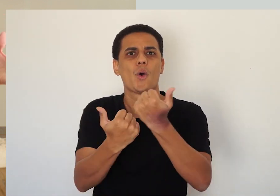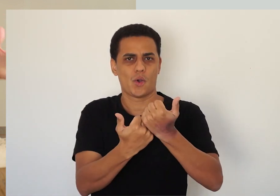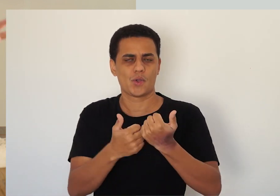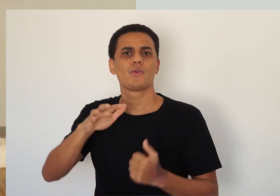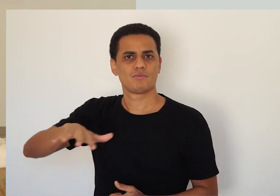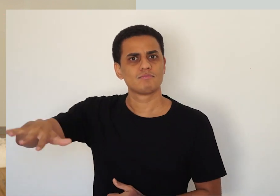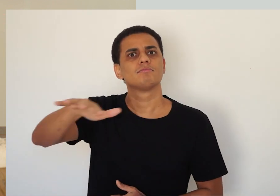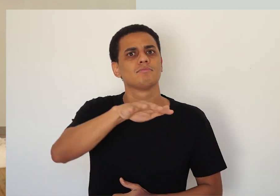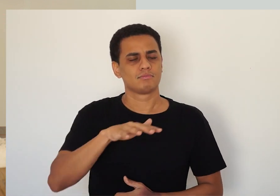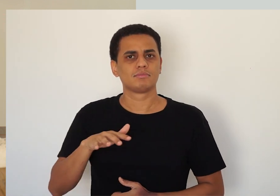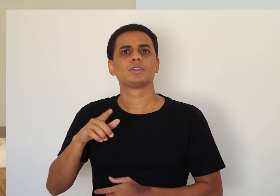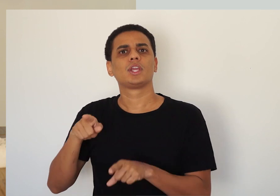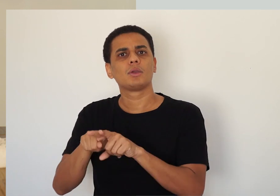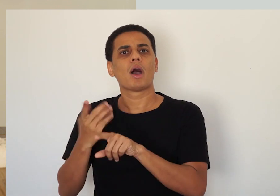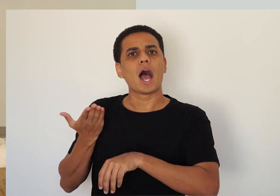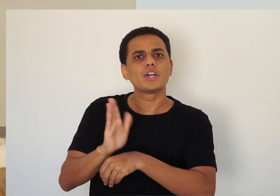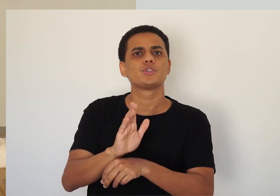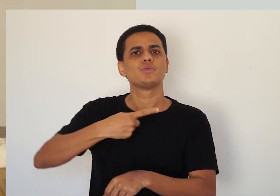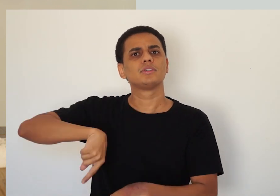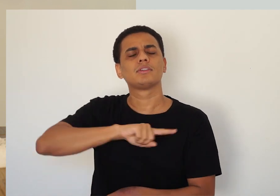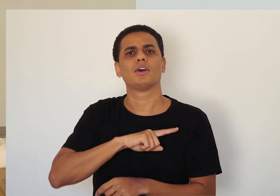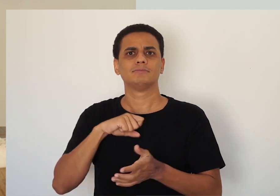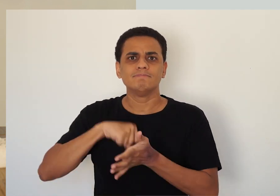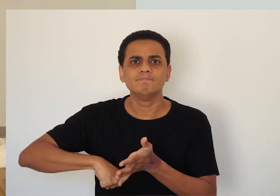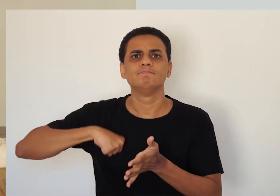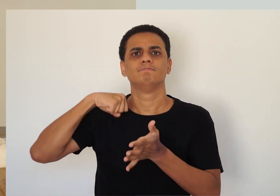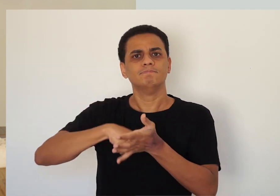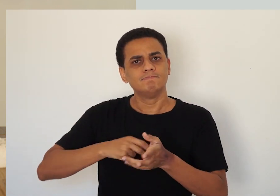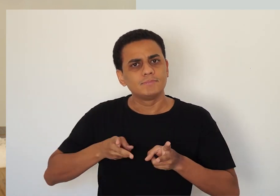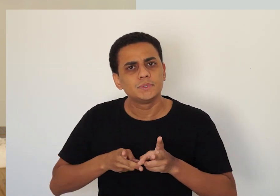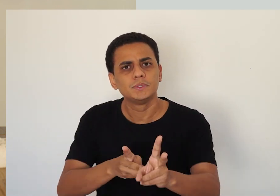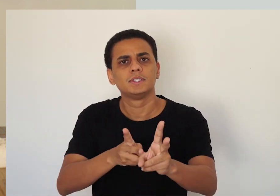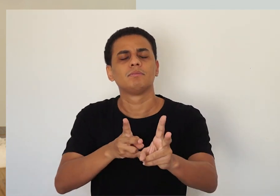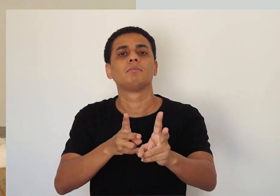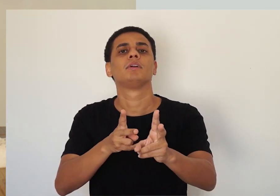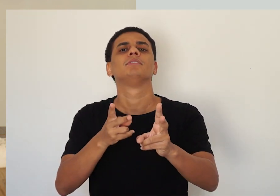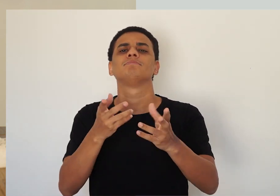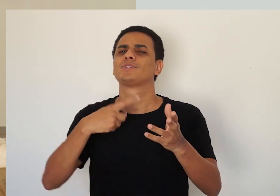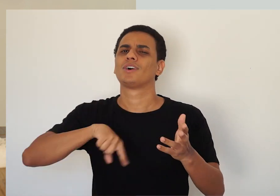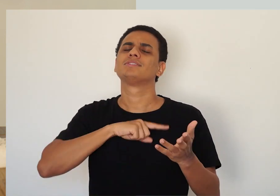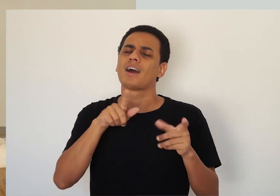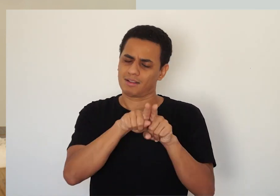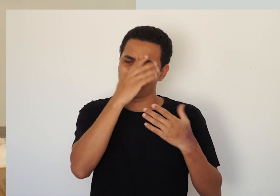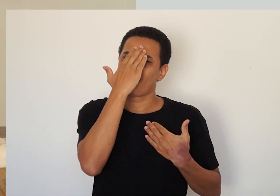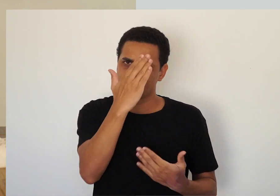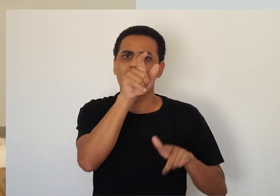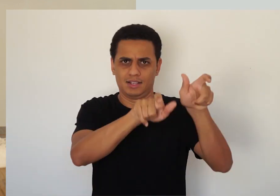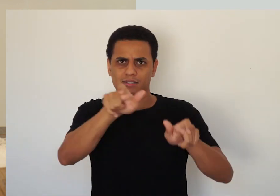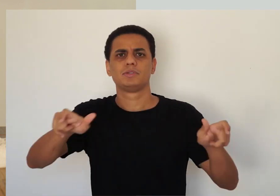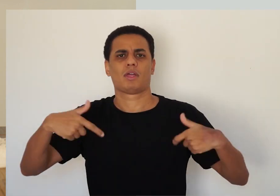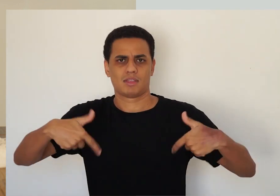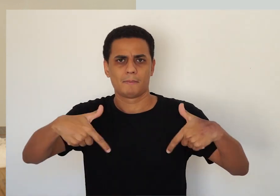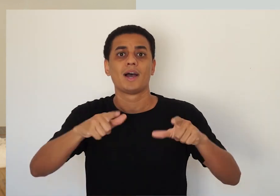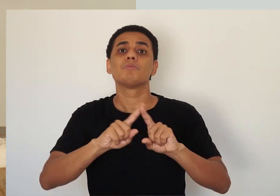que são suporte e apoio para que nós possamos lutar contra todo esse vento forte. Mais uma vez, nossa gratidão,